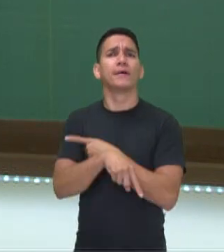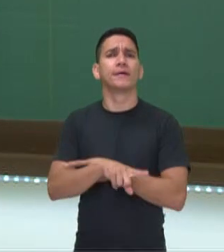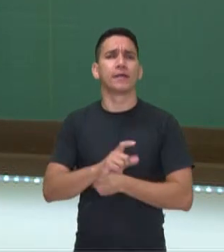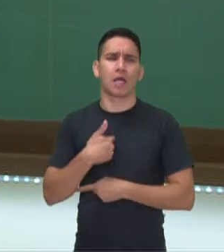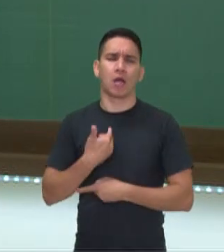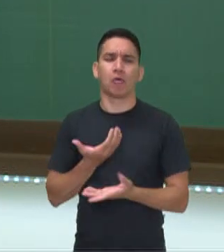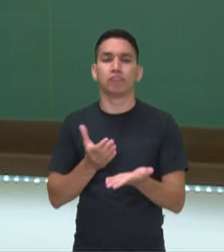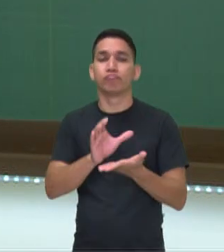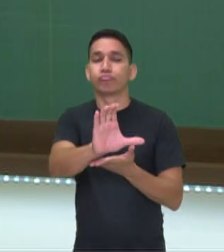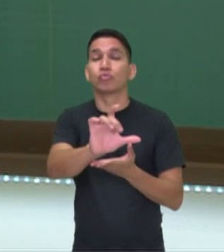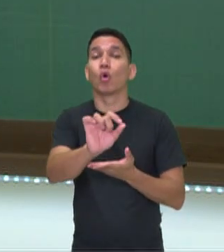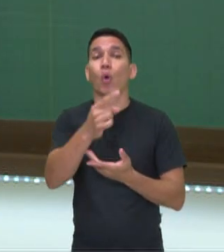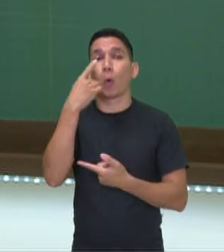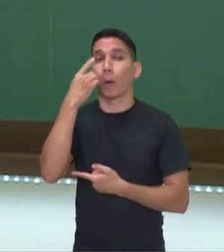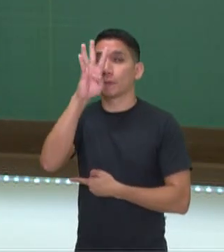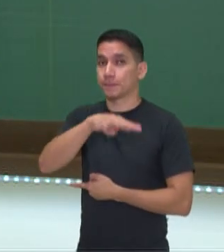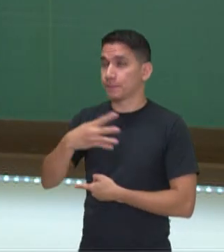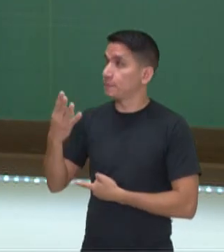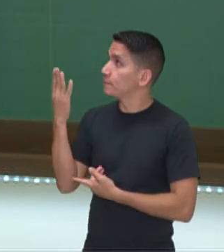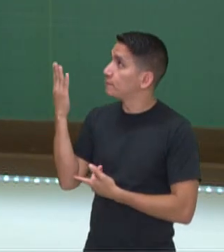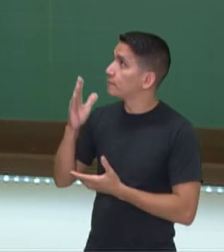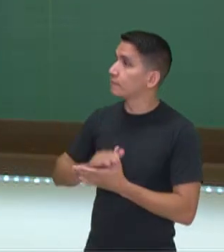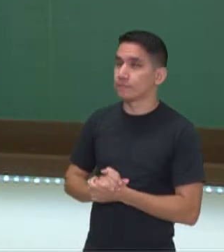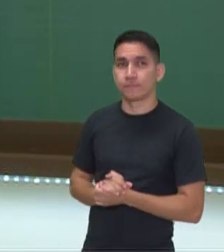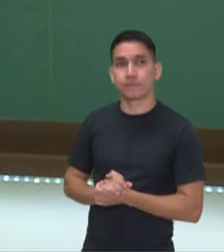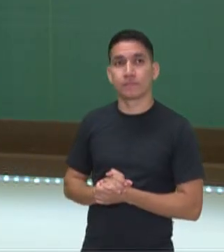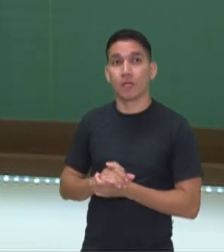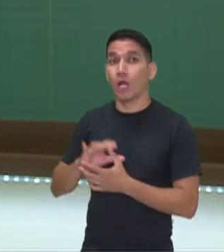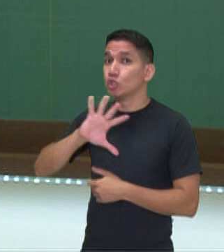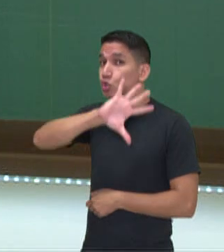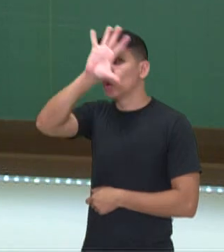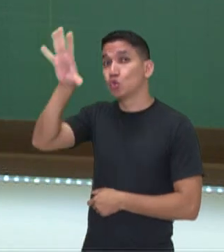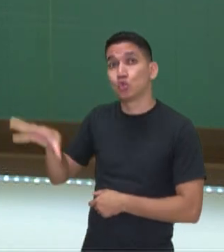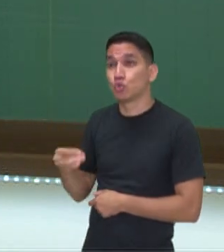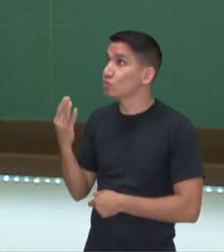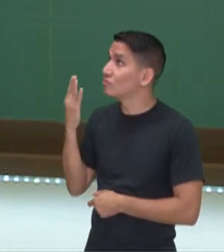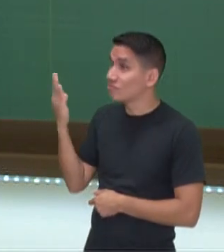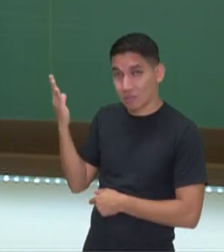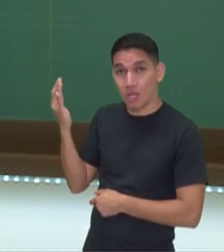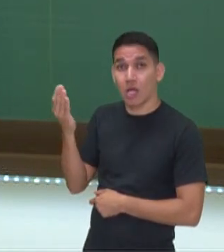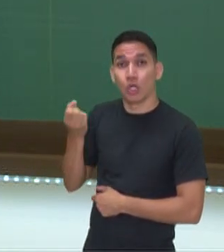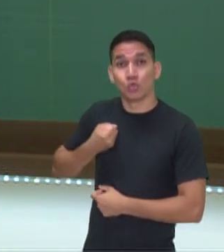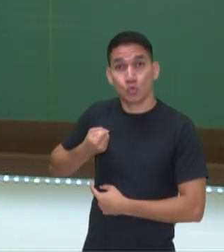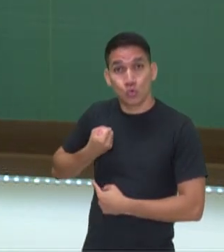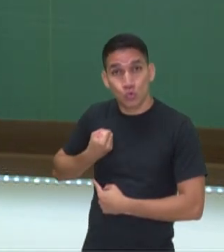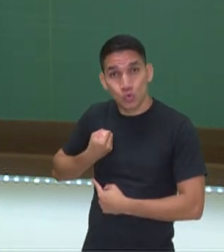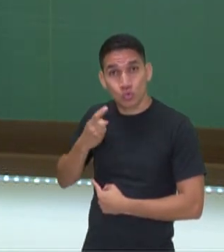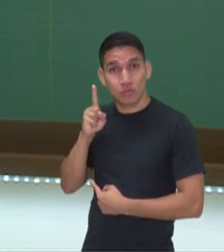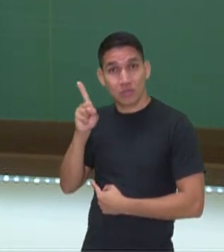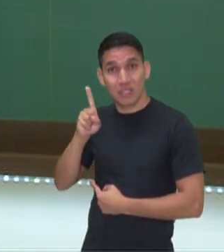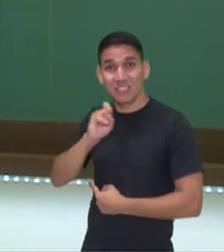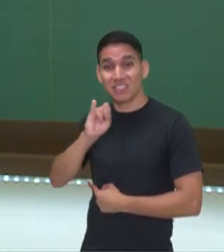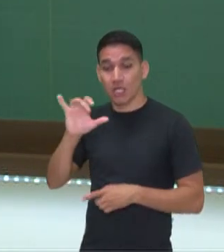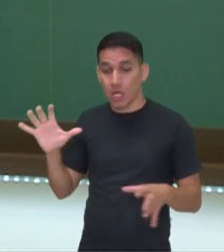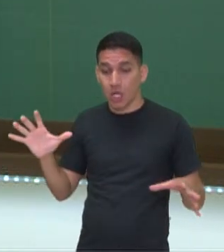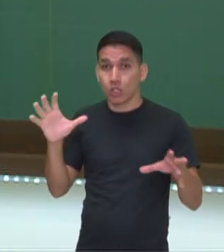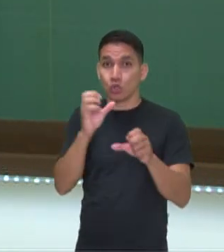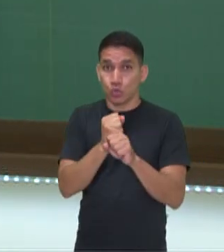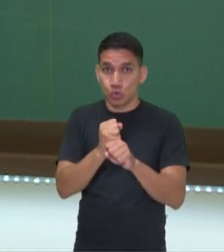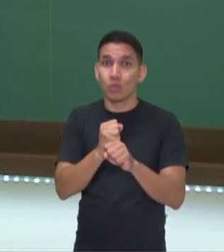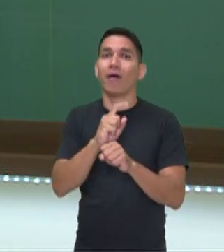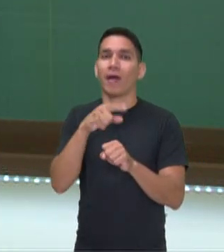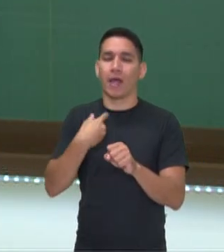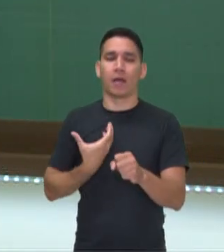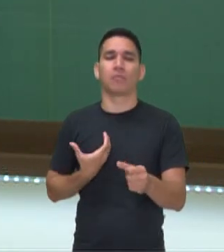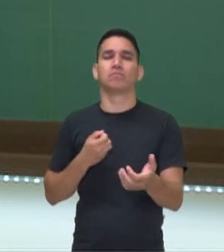para a nossa tabela. O que é o valor gasto? Tudo isso aqui. Então, isso aqui, se eu juntar, vira o